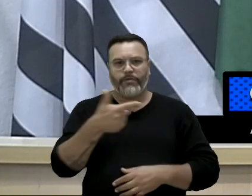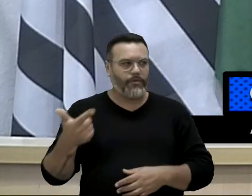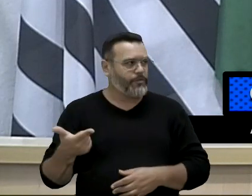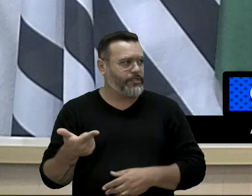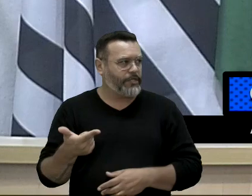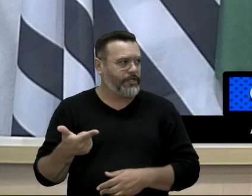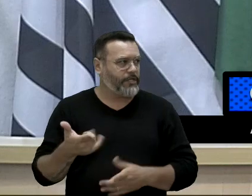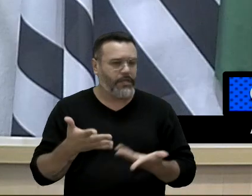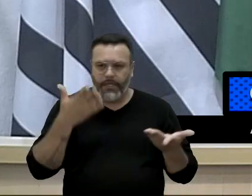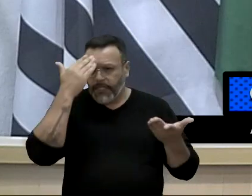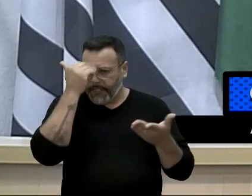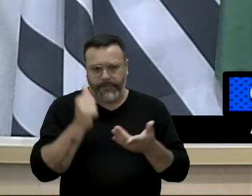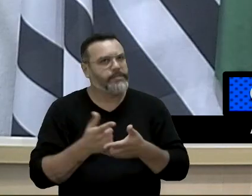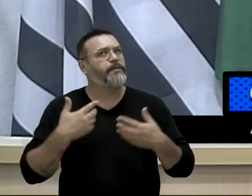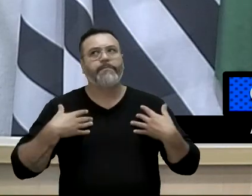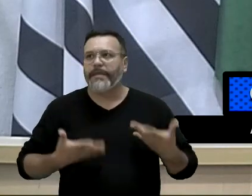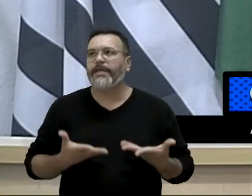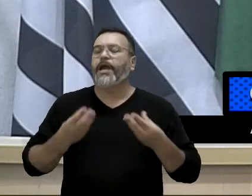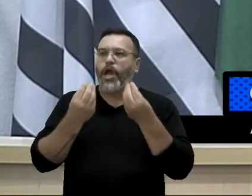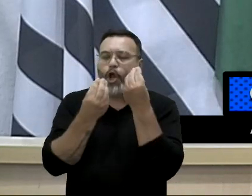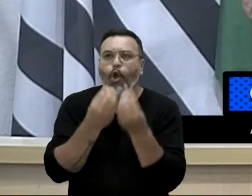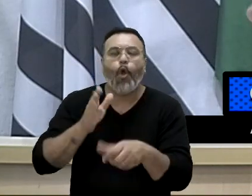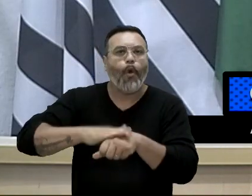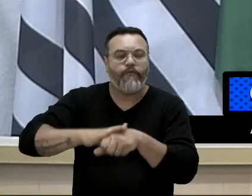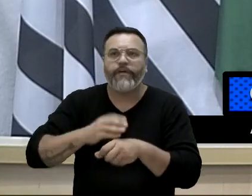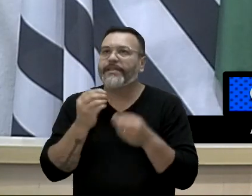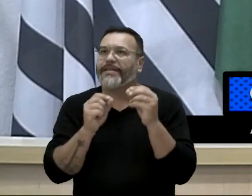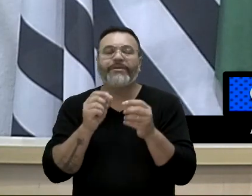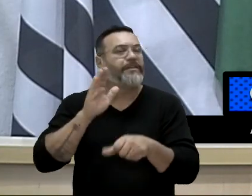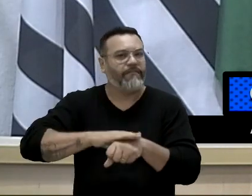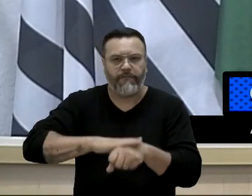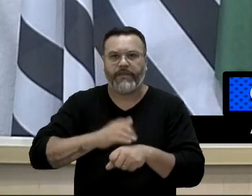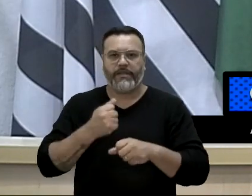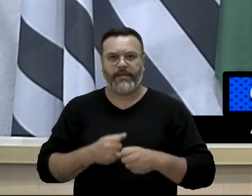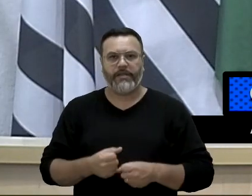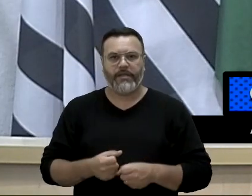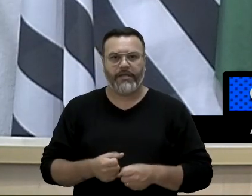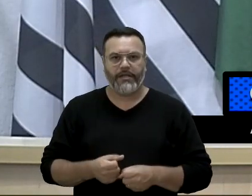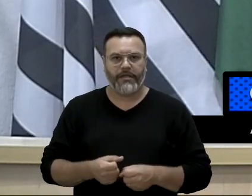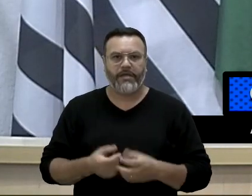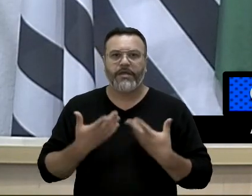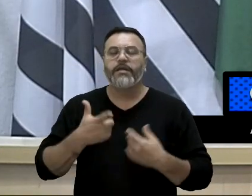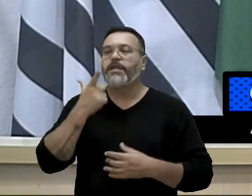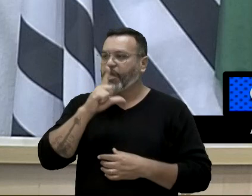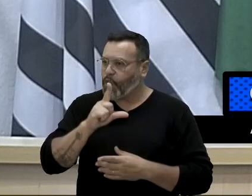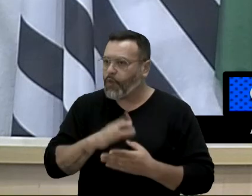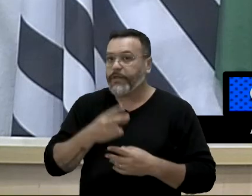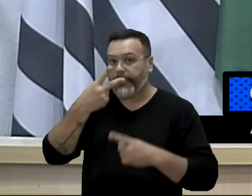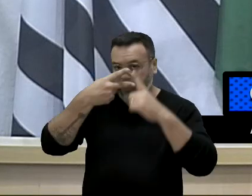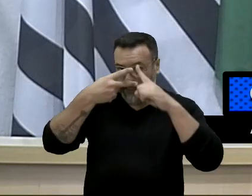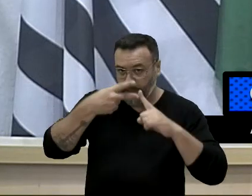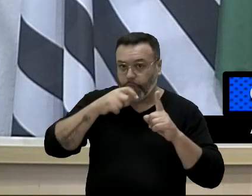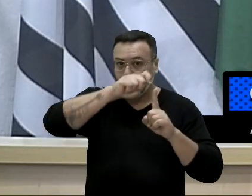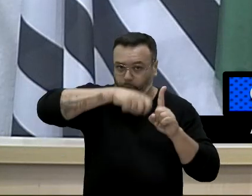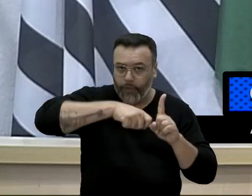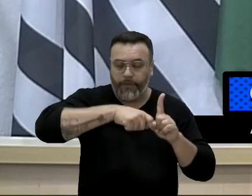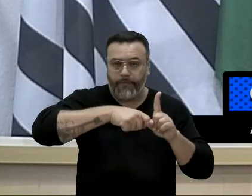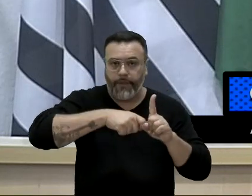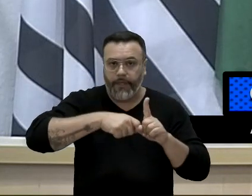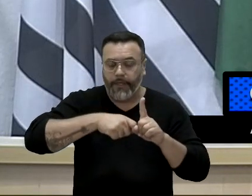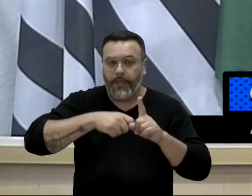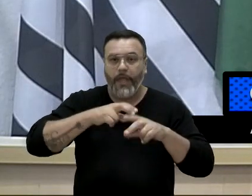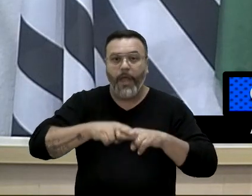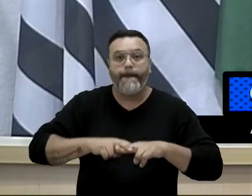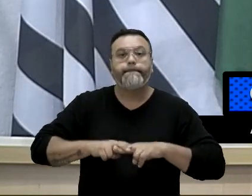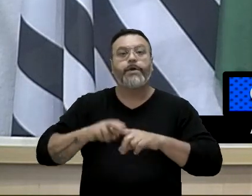dar o colosso para a Manu, ia me sentir totalmente frustrada, que pelo menos isso a gente quer dar. E eu consegui 2 meses por conta dessas ações. E